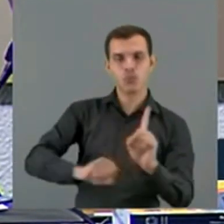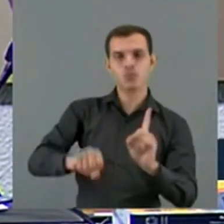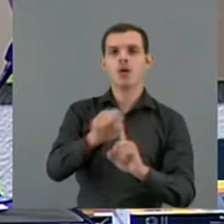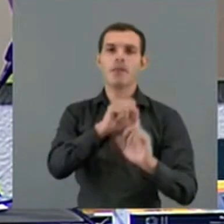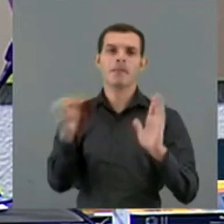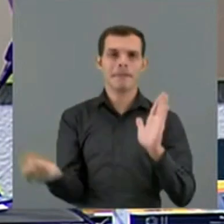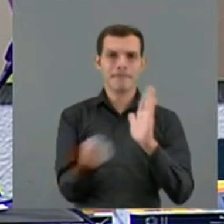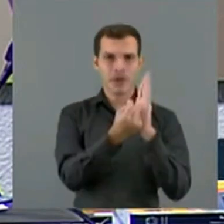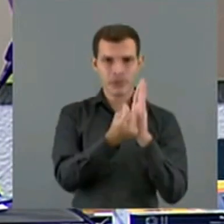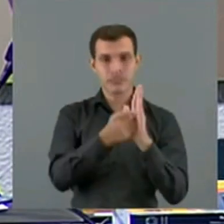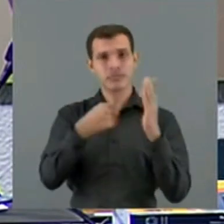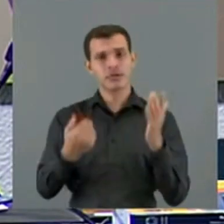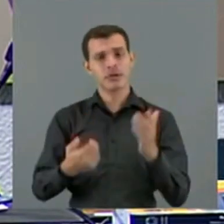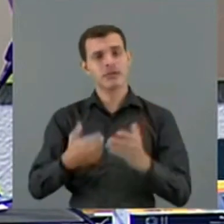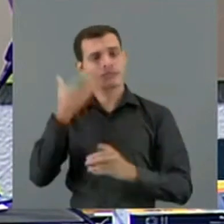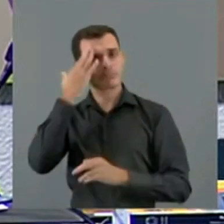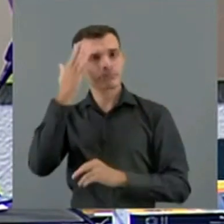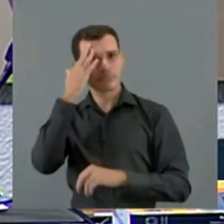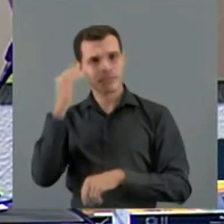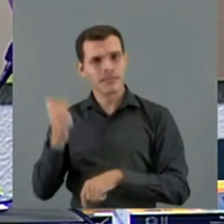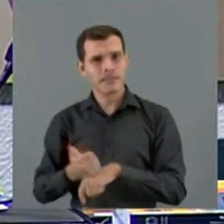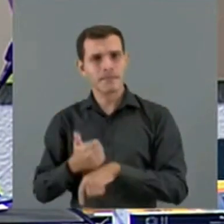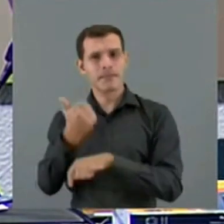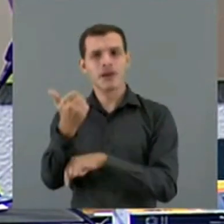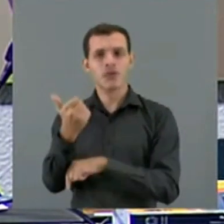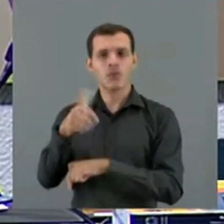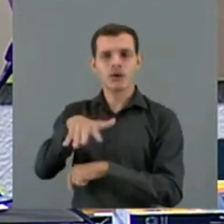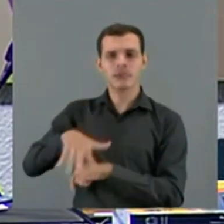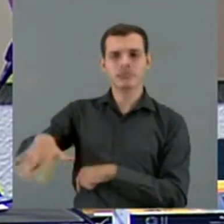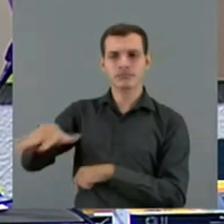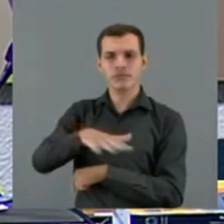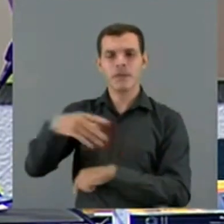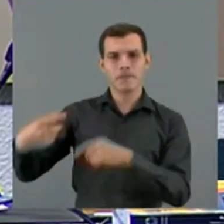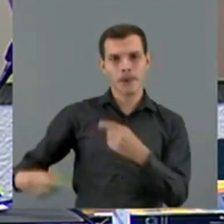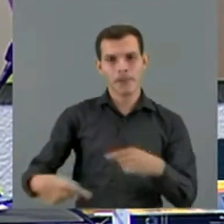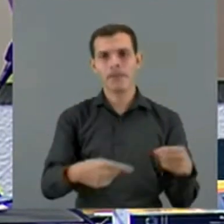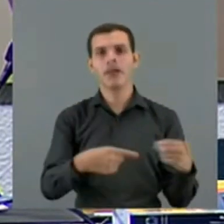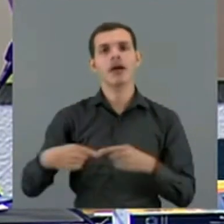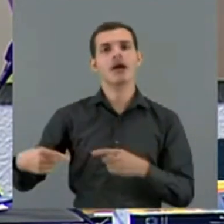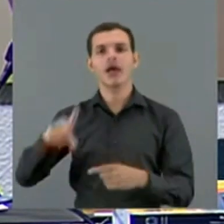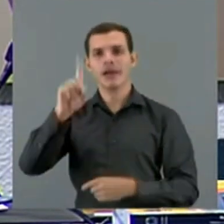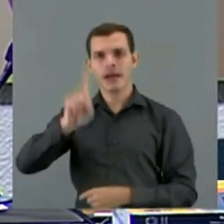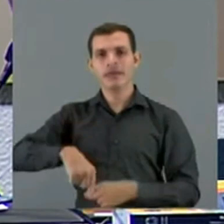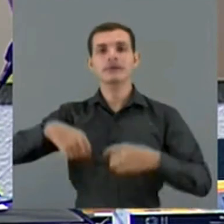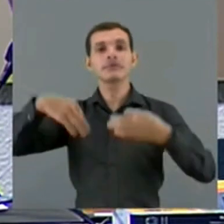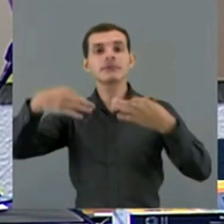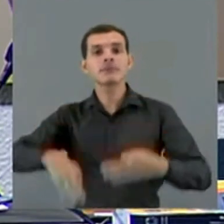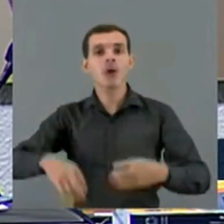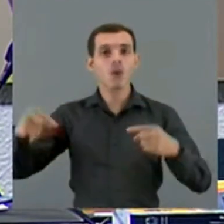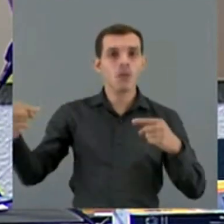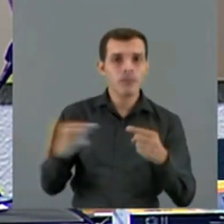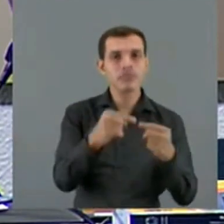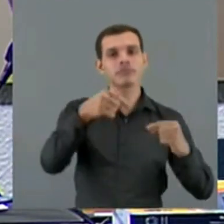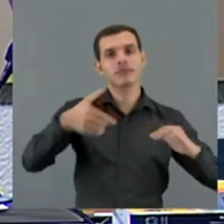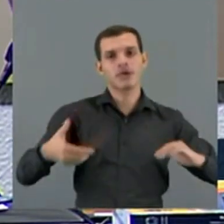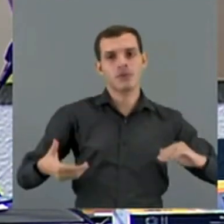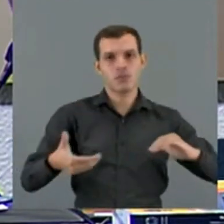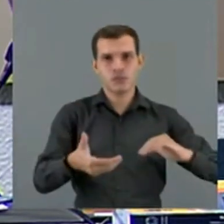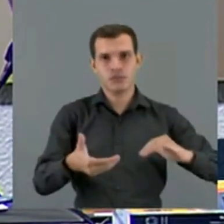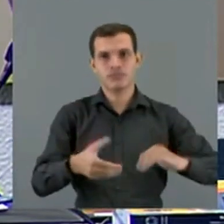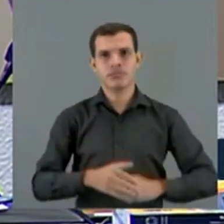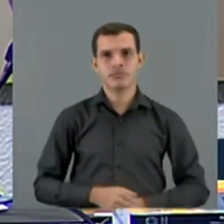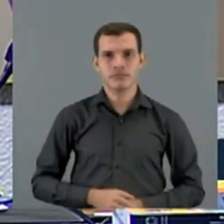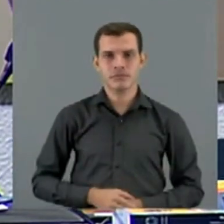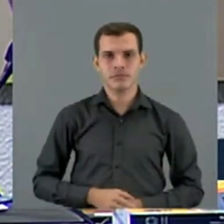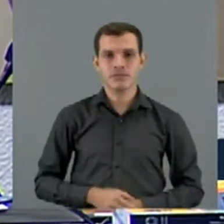o melhor campo para que haja discussão seja justamente no âmbito do Congresso Nacional,